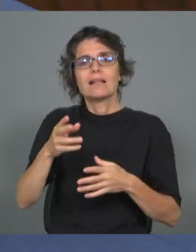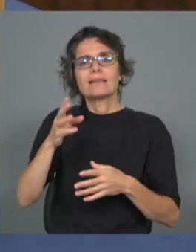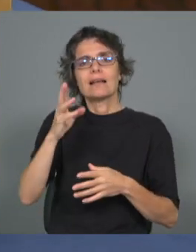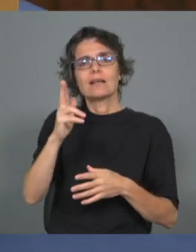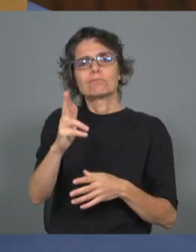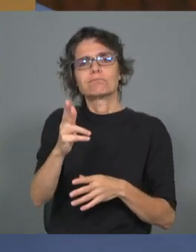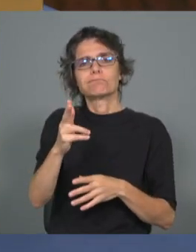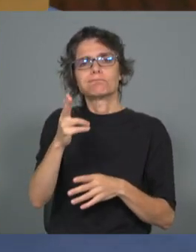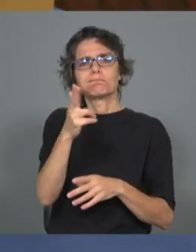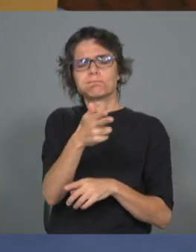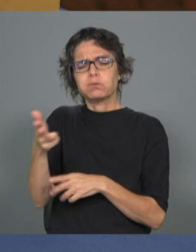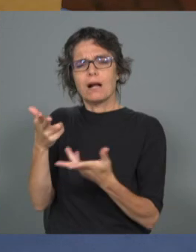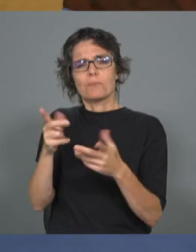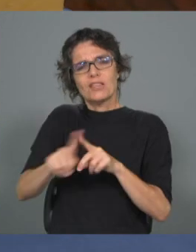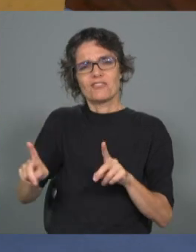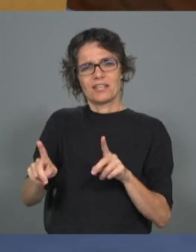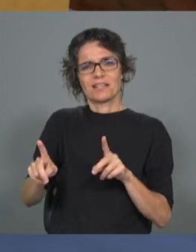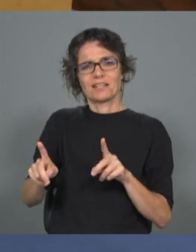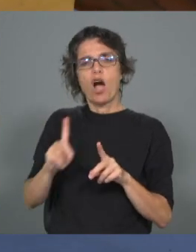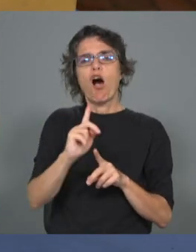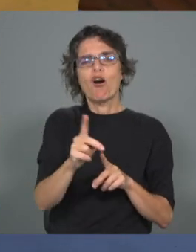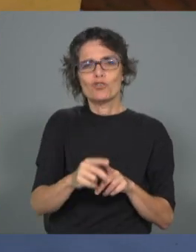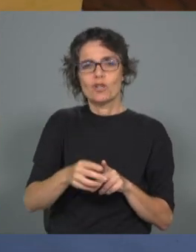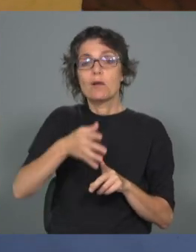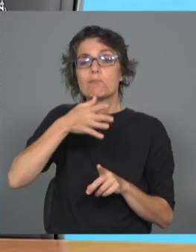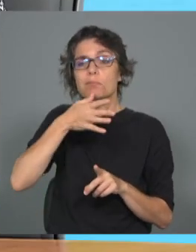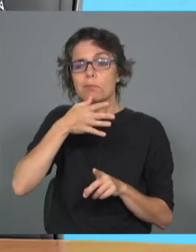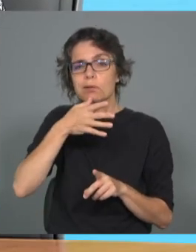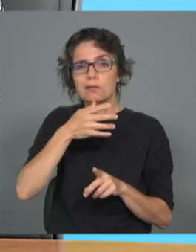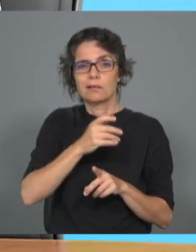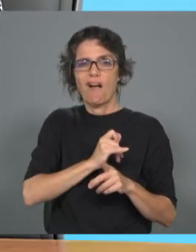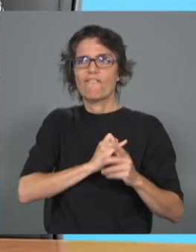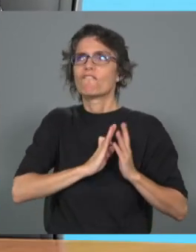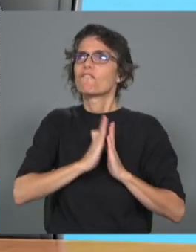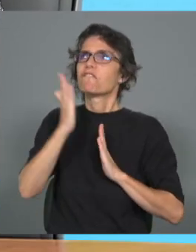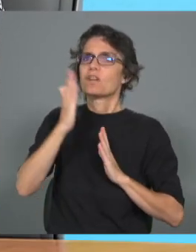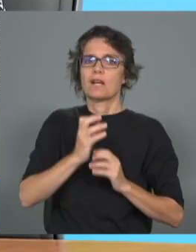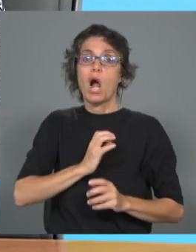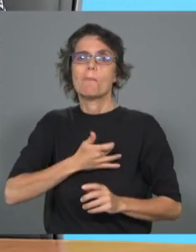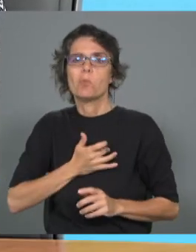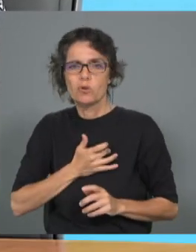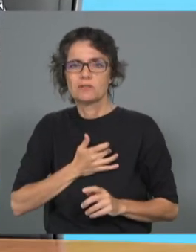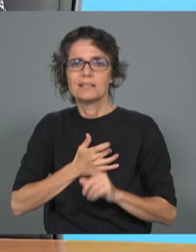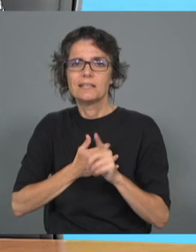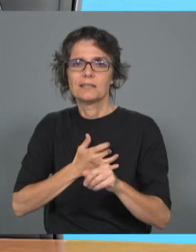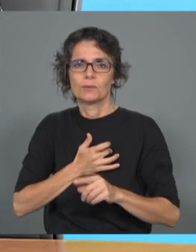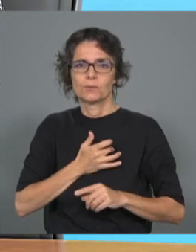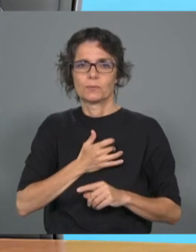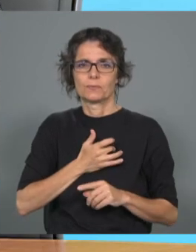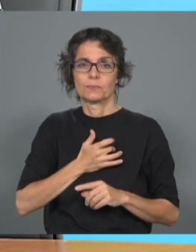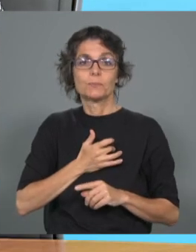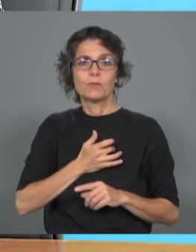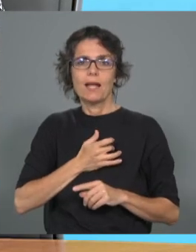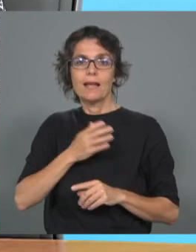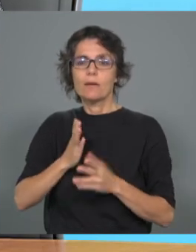construir. A sua arma é a palavra, a sua arma é a fé, a sua arma é o amor, é a